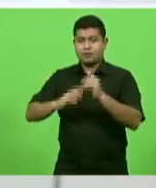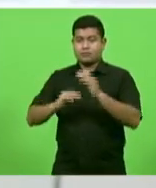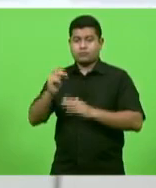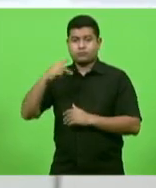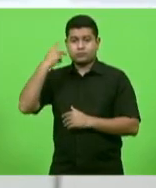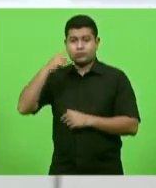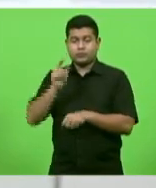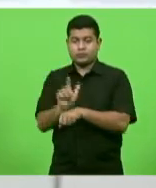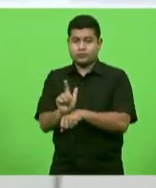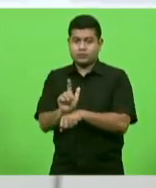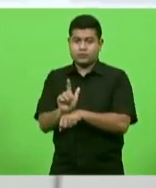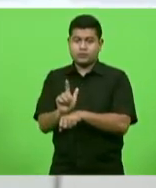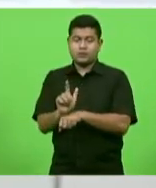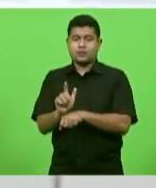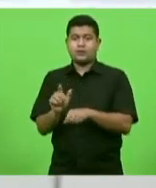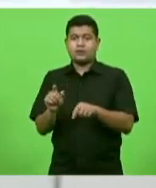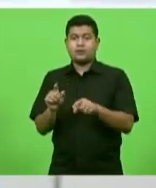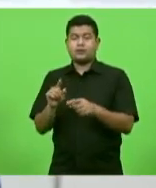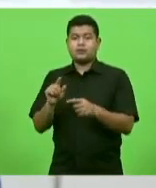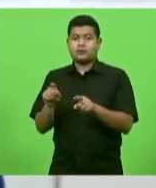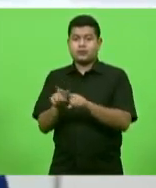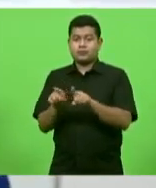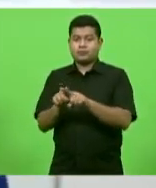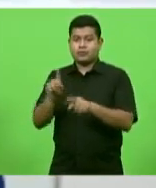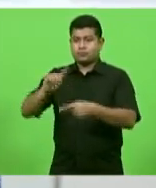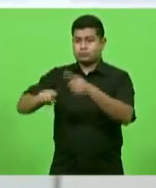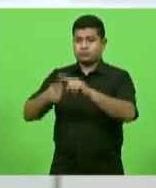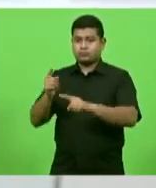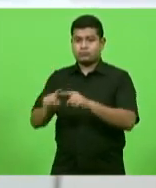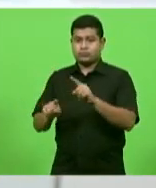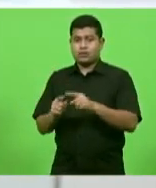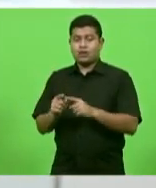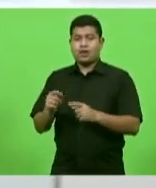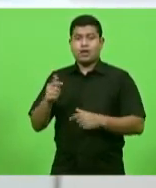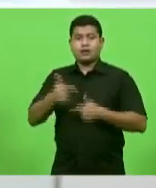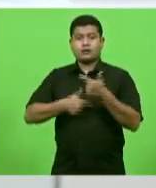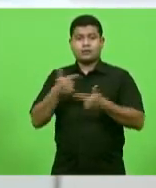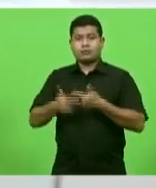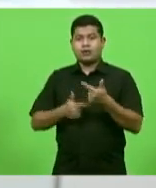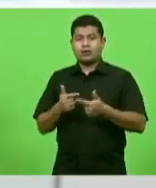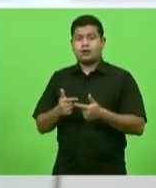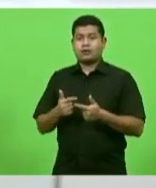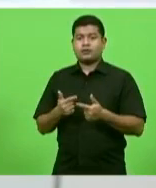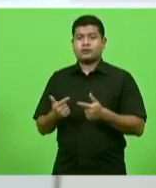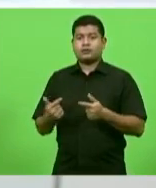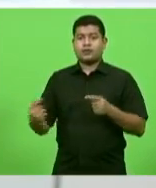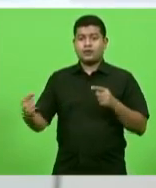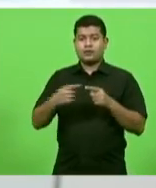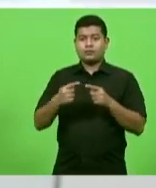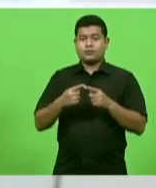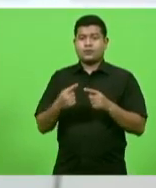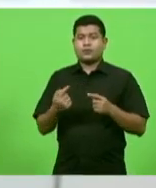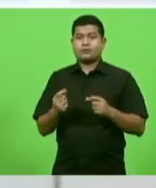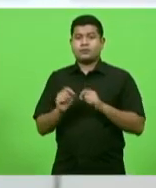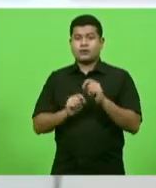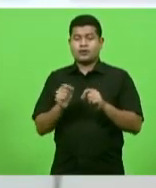de gestão de materiais e serviços envolvendo licitações e contratos